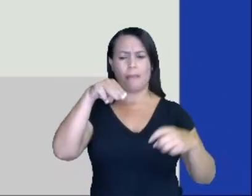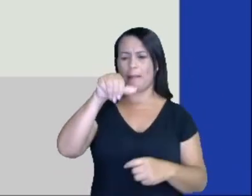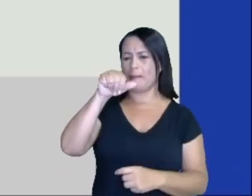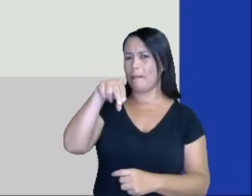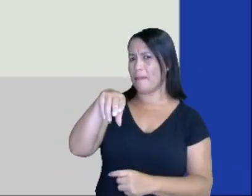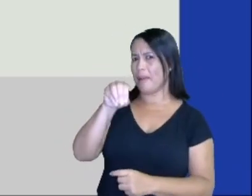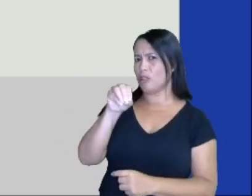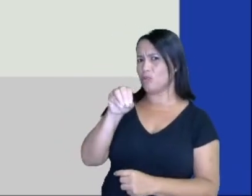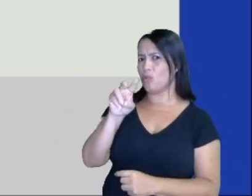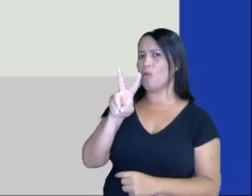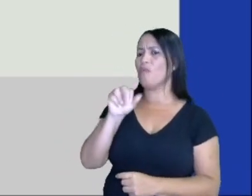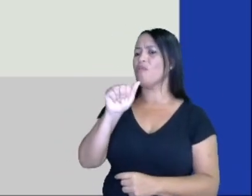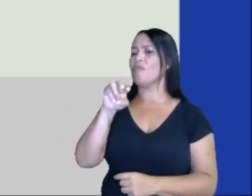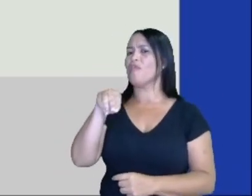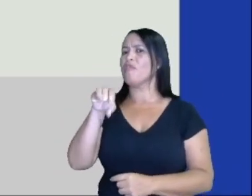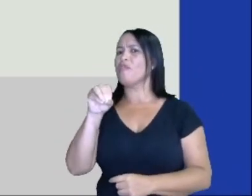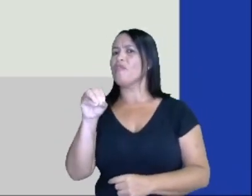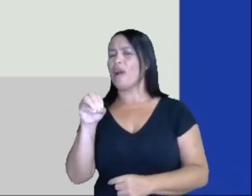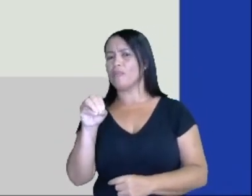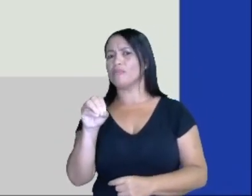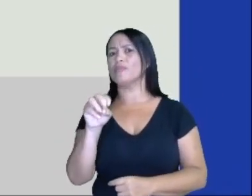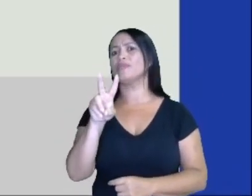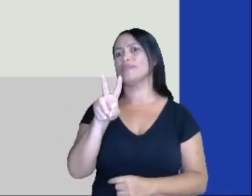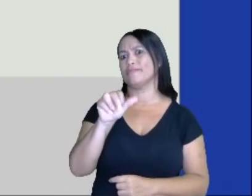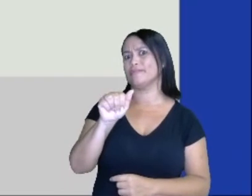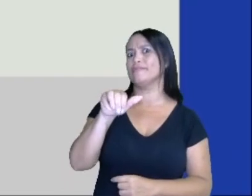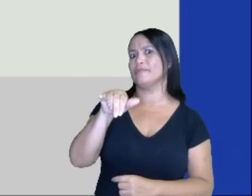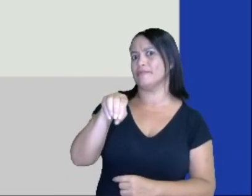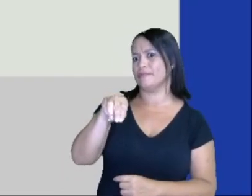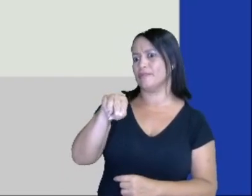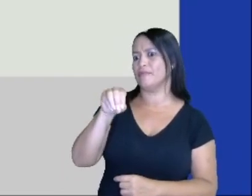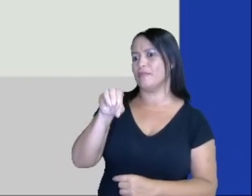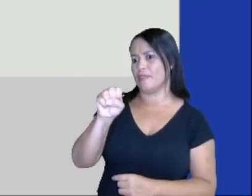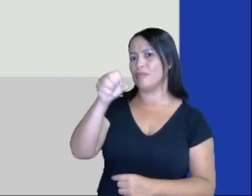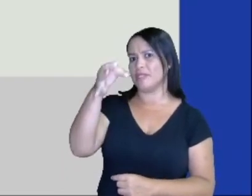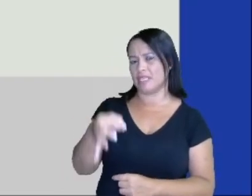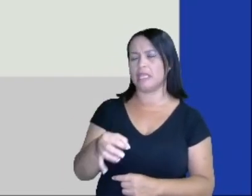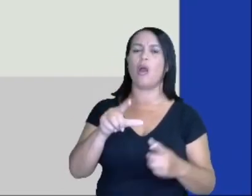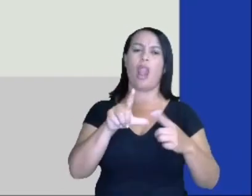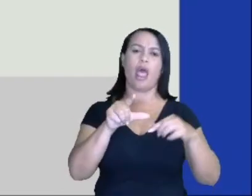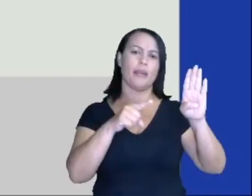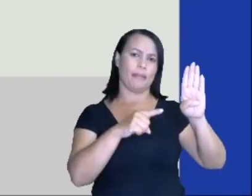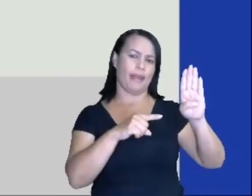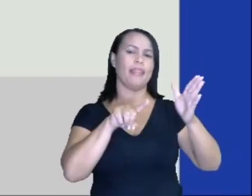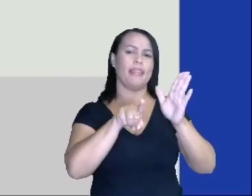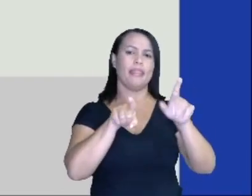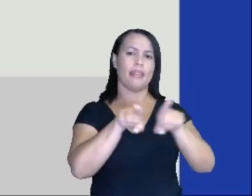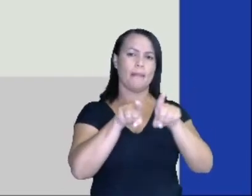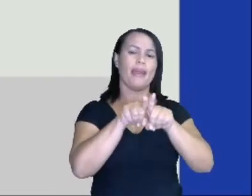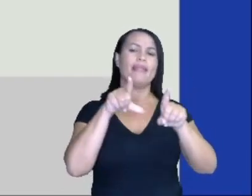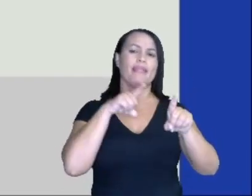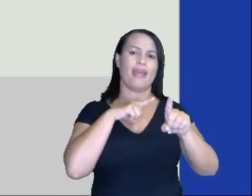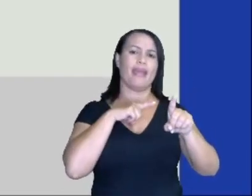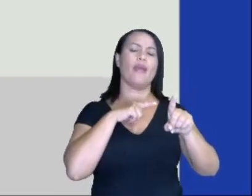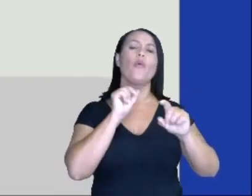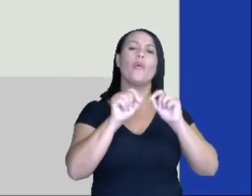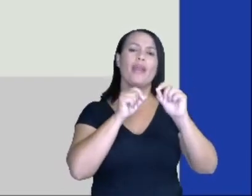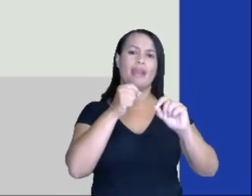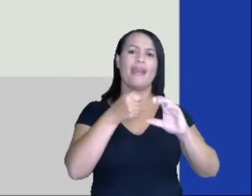Mano, o vamos, em vez de utilizar o vamos. Então, a letra B também está caracterizada pela